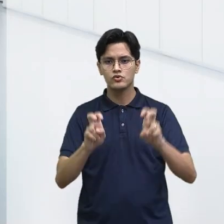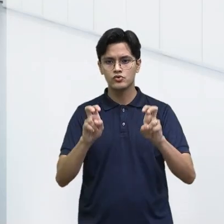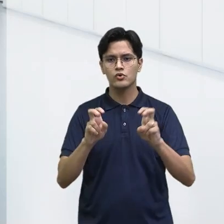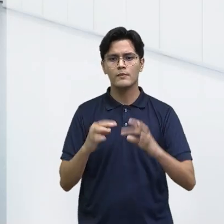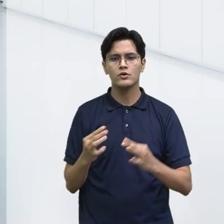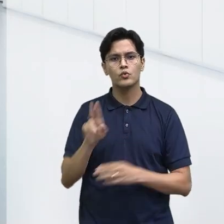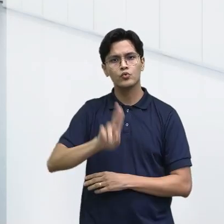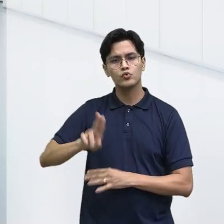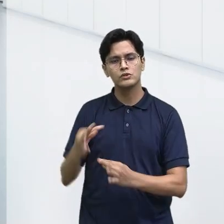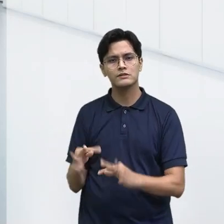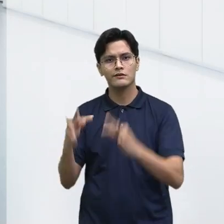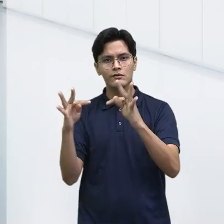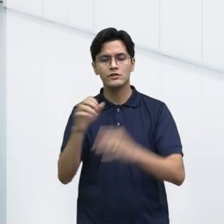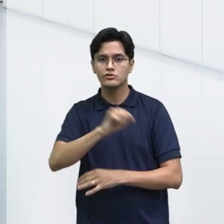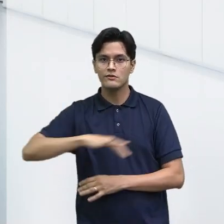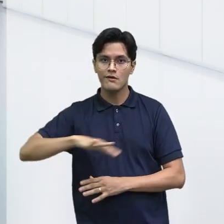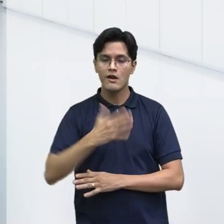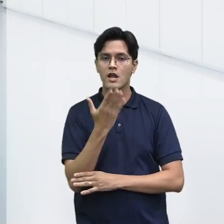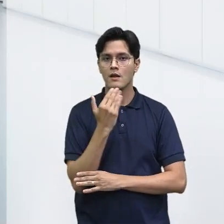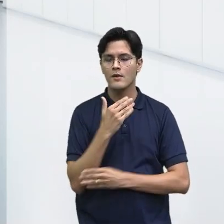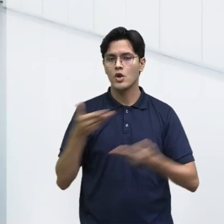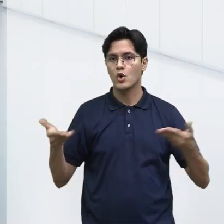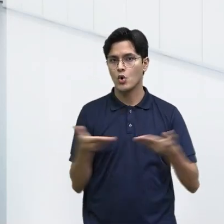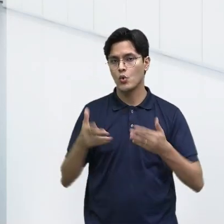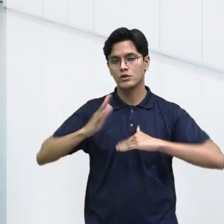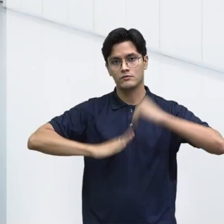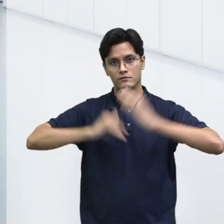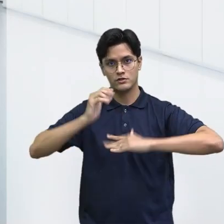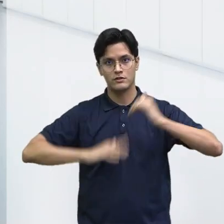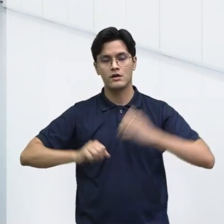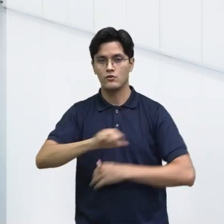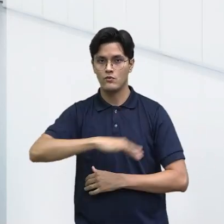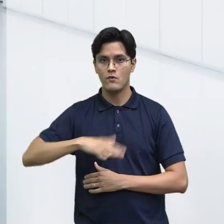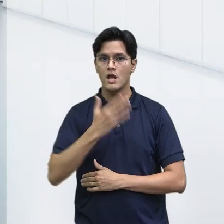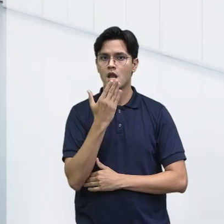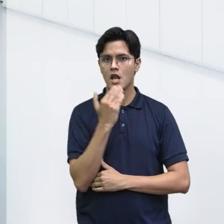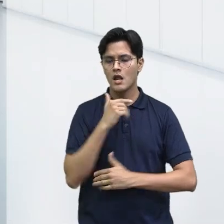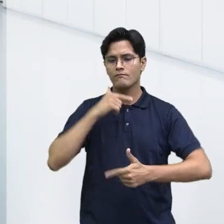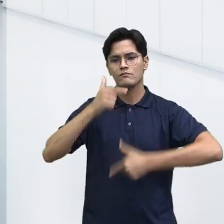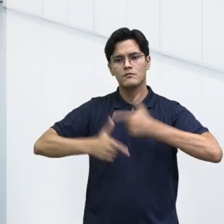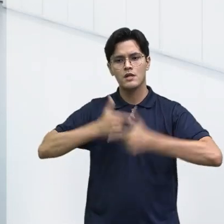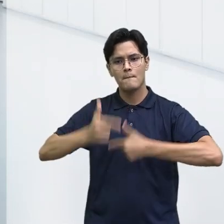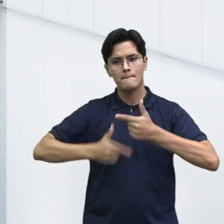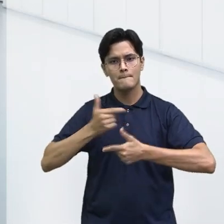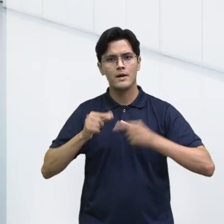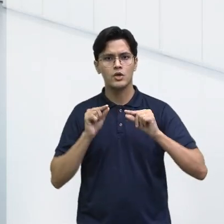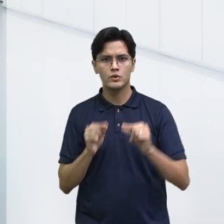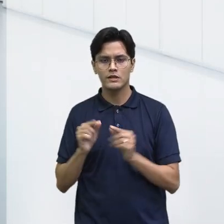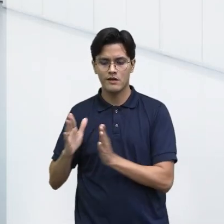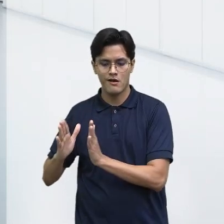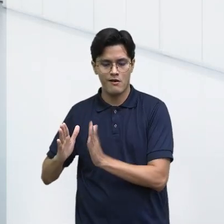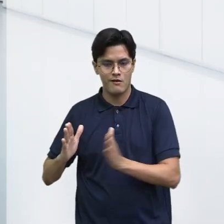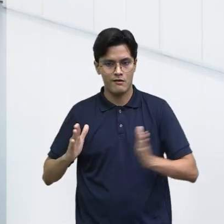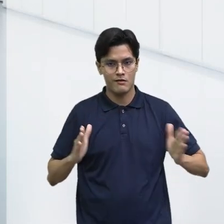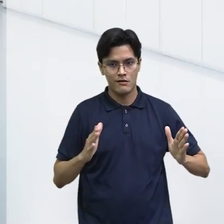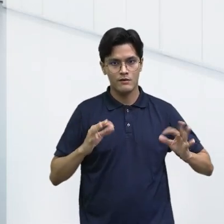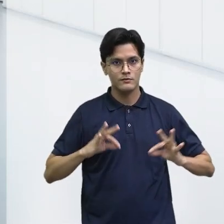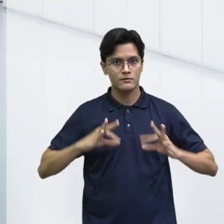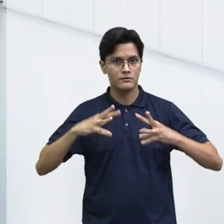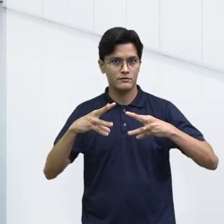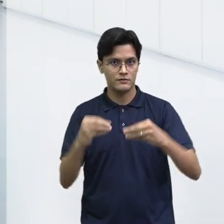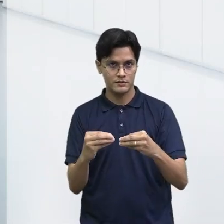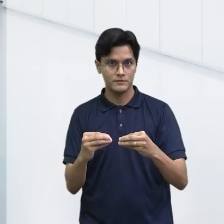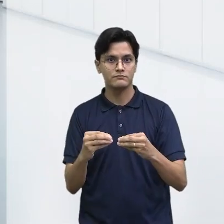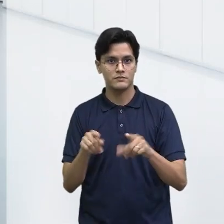alimentos. Hoje, o profissional da área de alimentos, ele trabalha em todas as etapas e todos